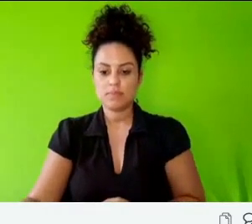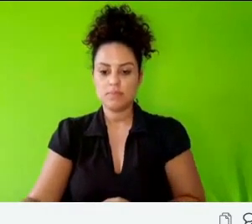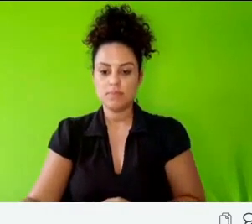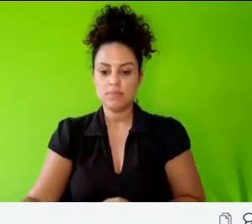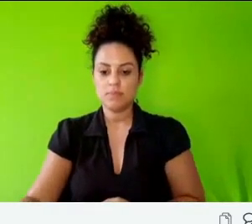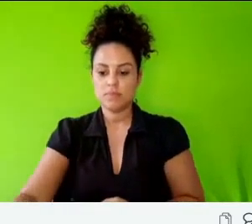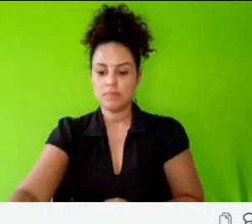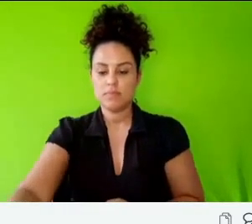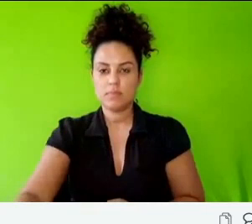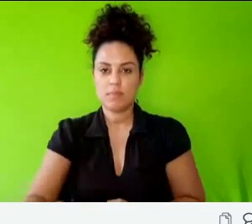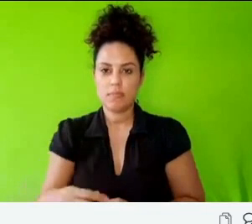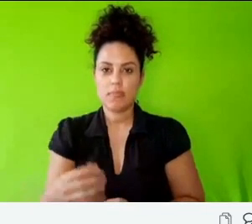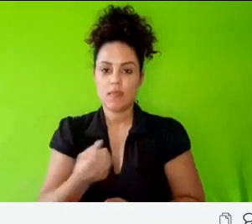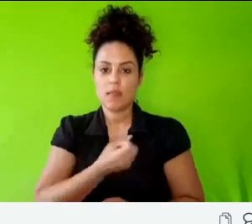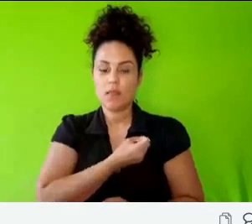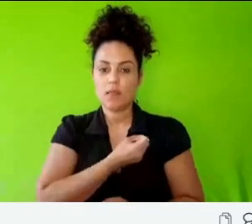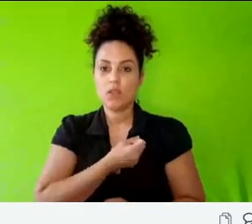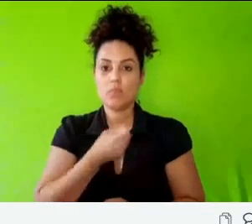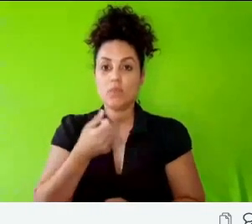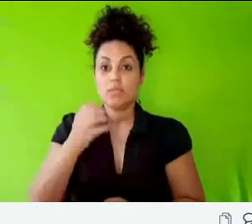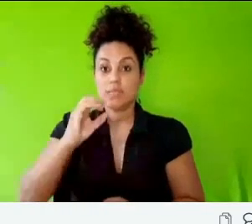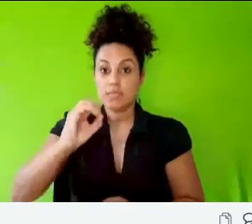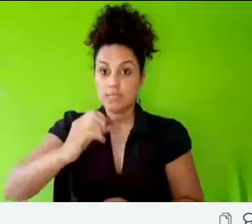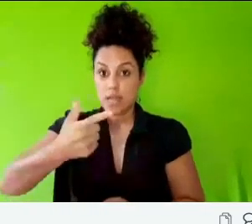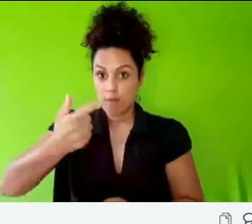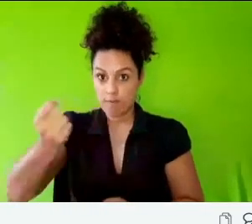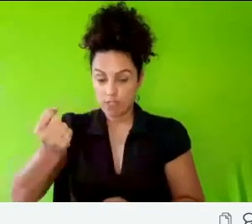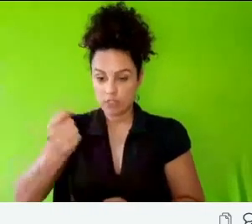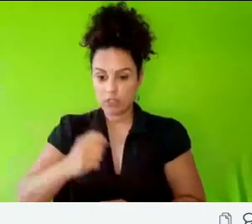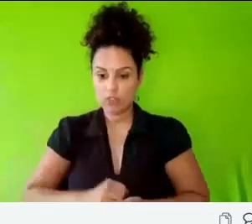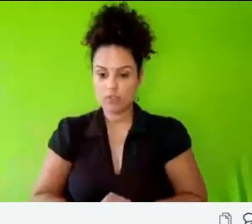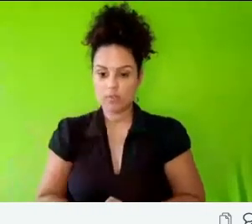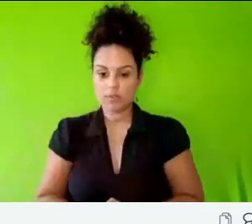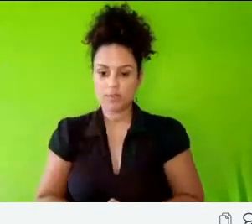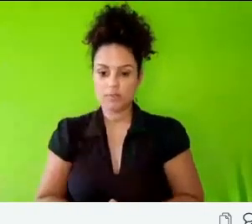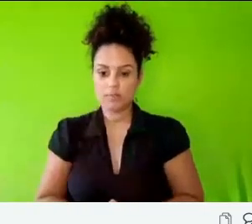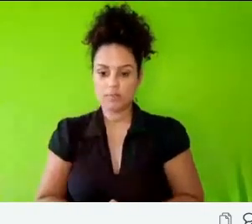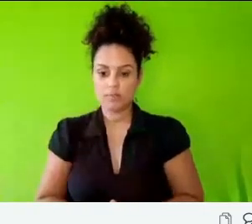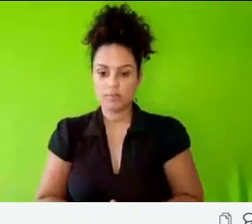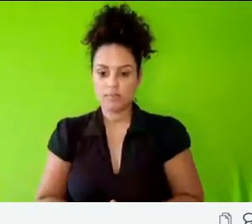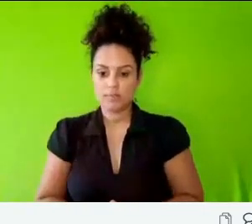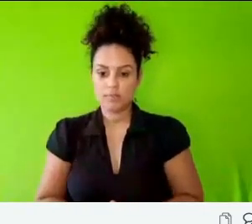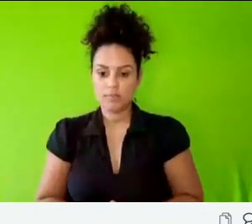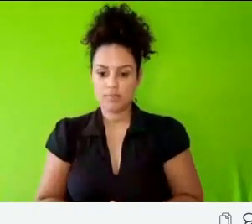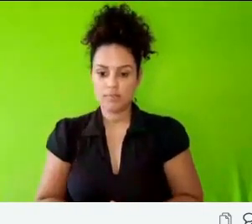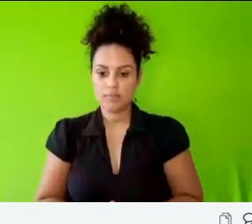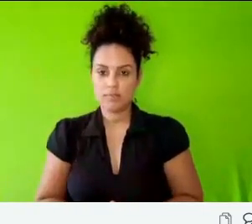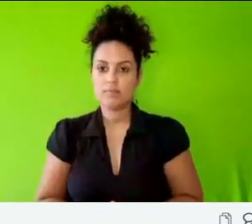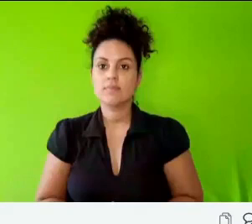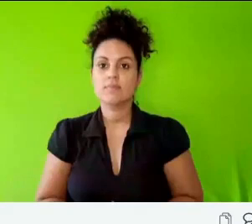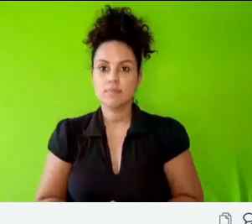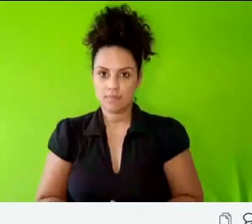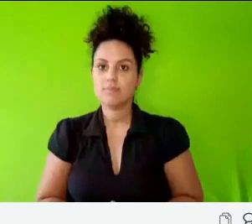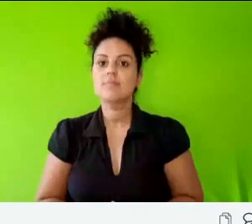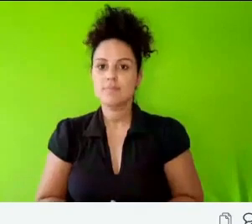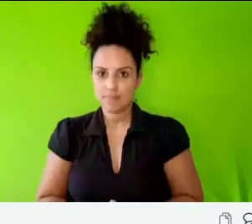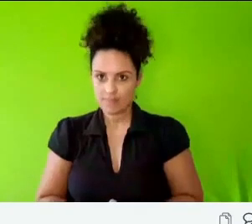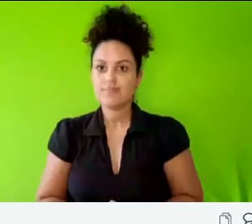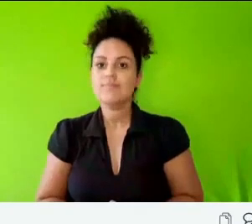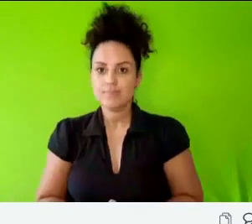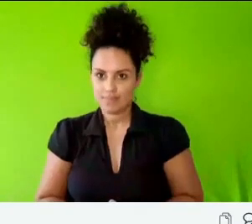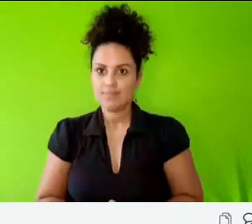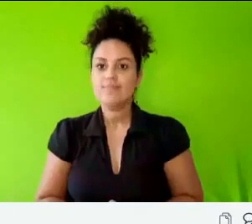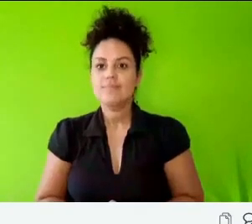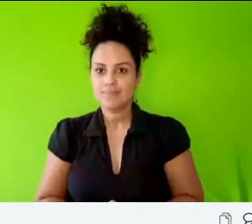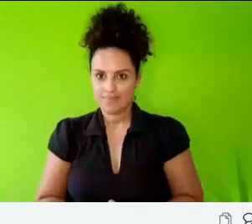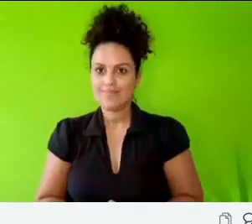Angélica, só um minutinho. Deixa eu ver tá. Se... tá cortando para você, Carol, aí? Tá cortando um pouquinho, né, o áudio dela,